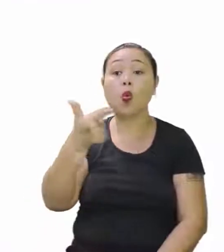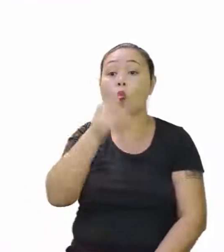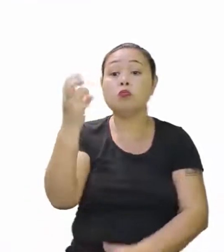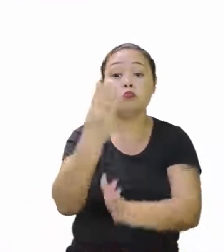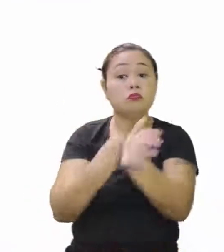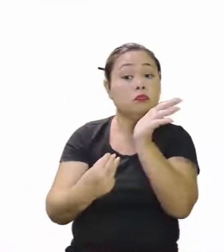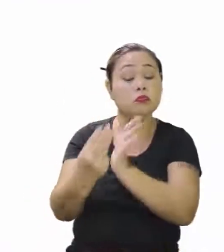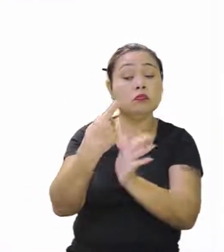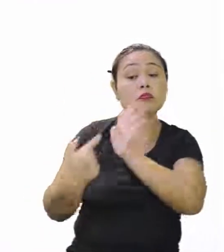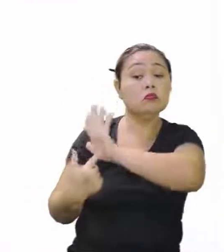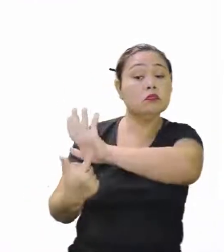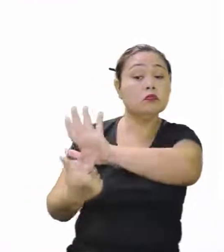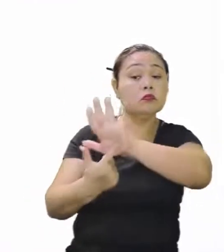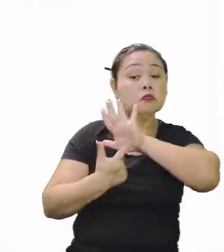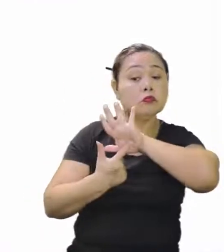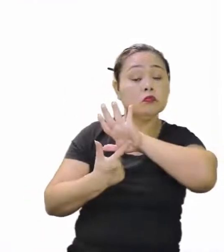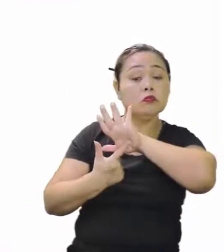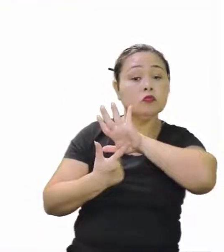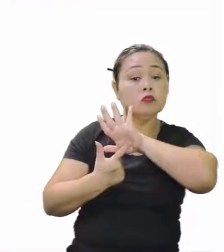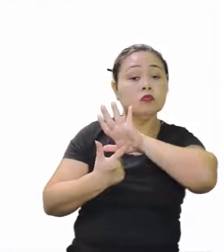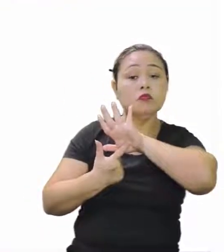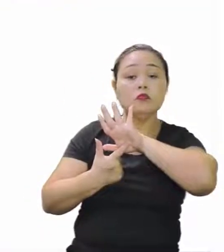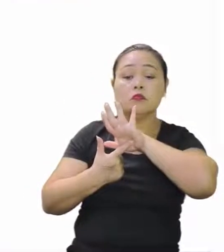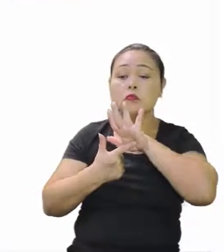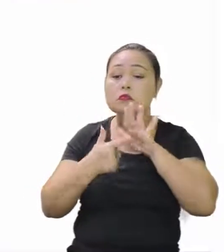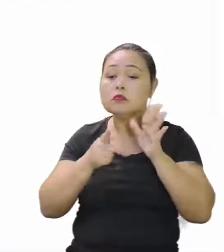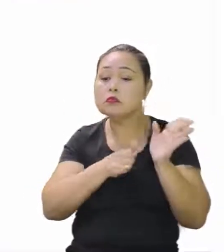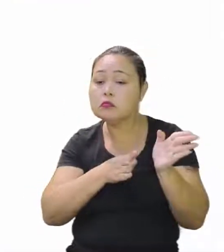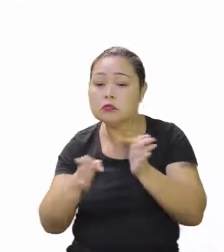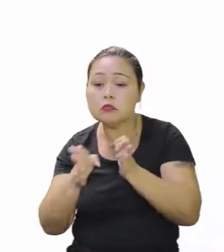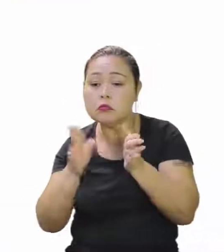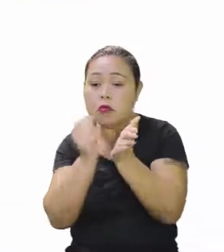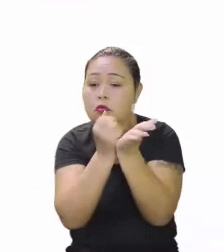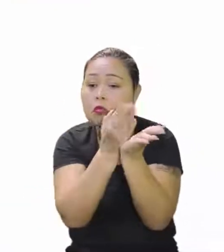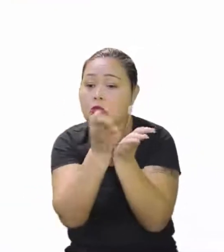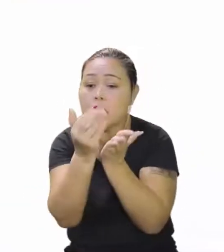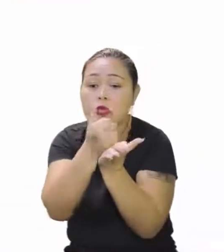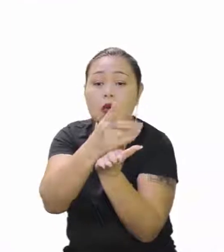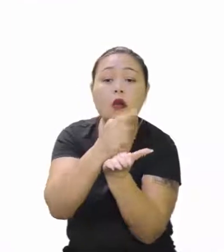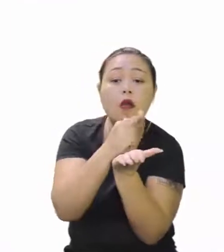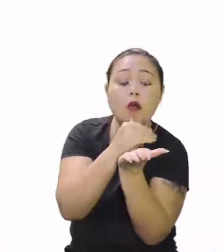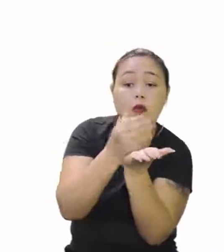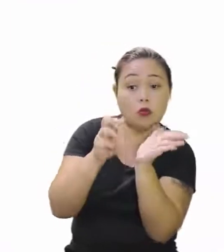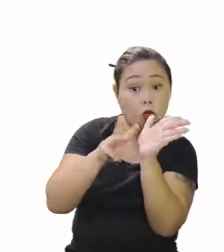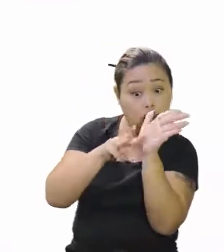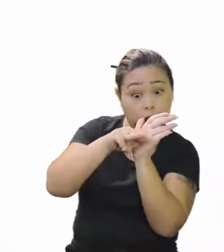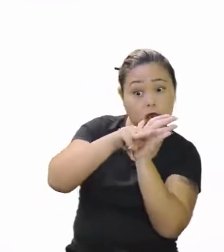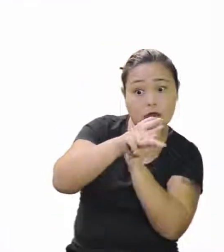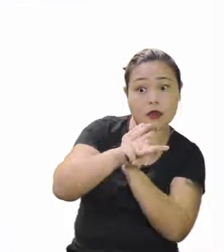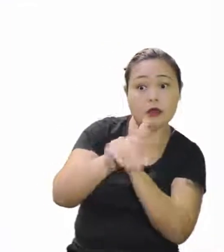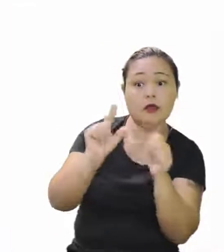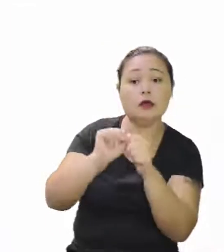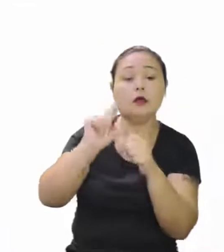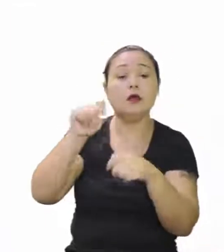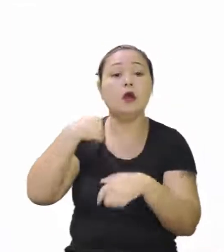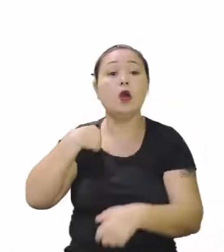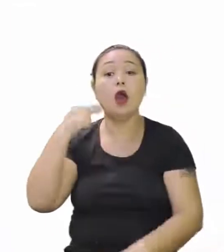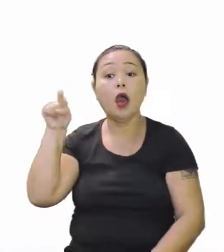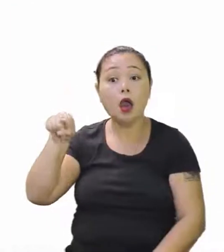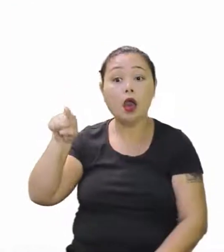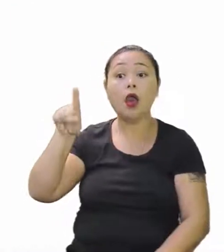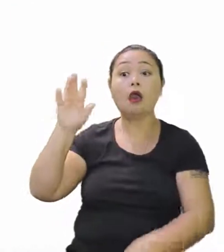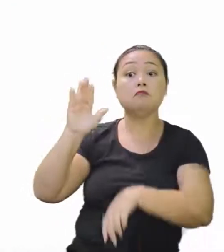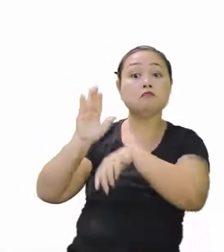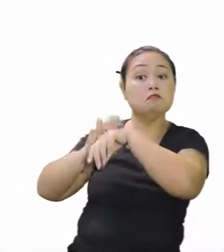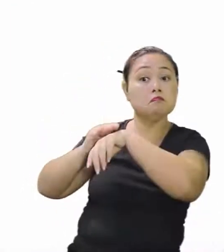Outro mapa aqui mostrando os custos d'águas, os seus afluentes. Afluentes de quem? Do rio Madeira. Agora aqui tem algo